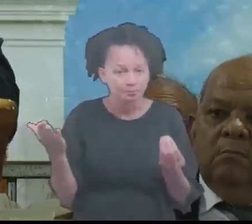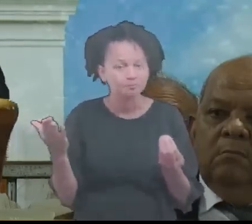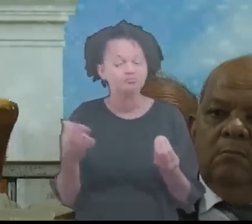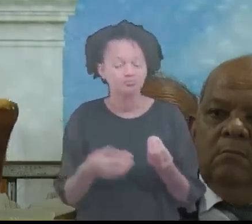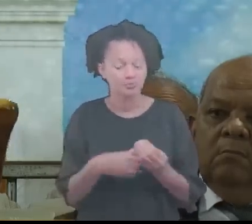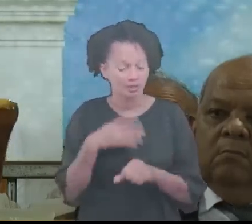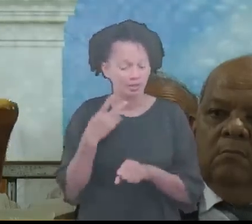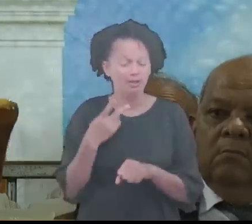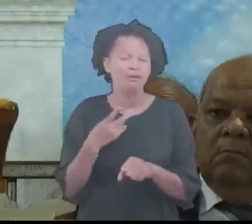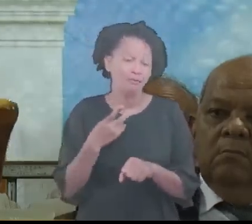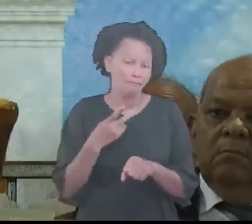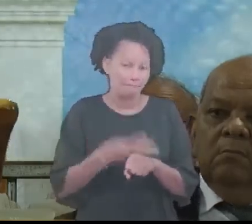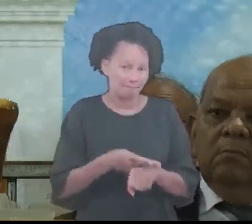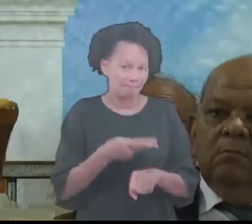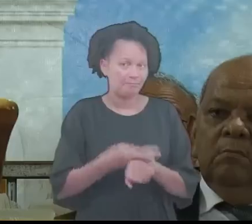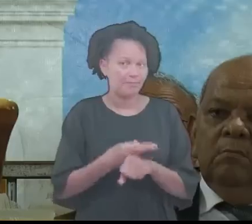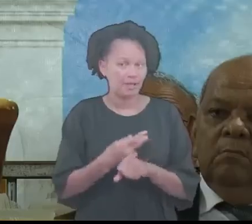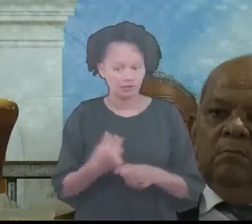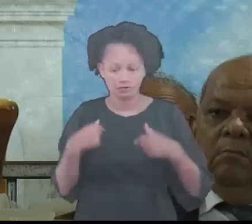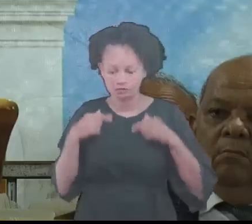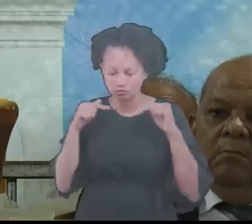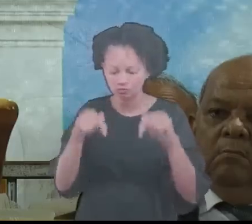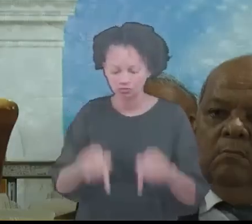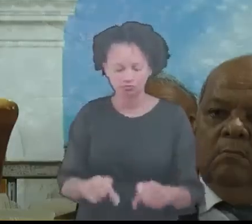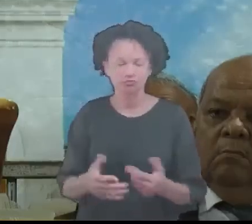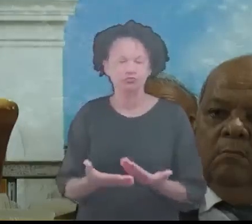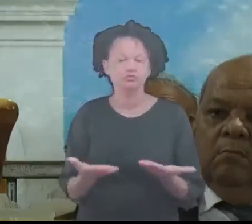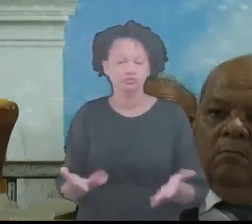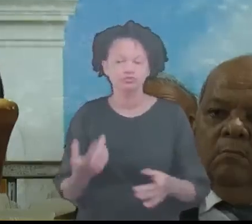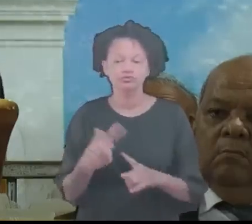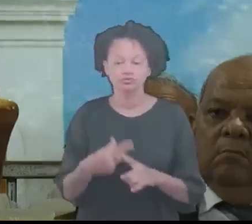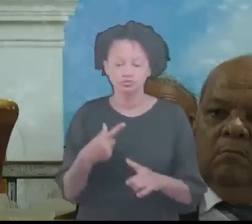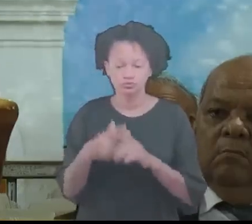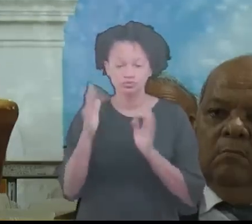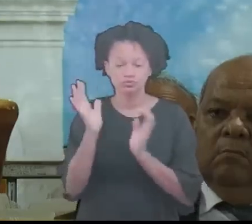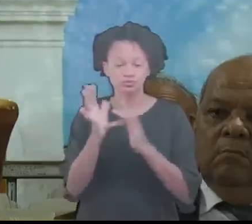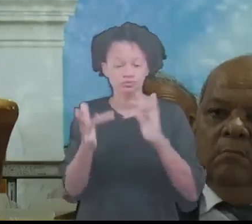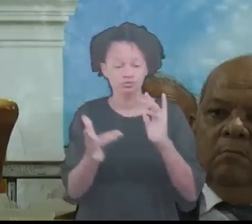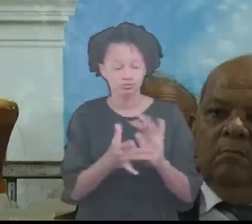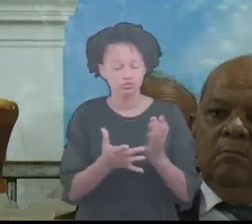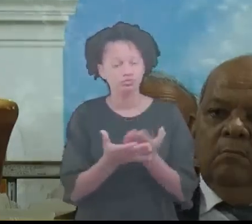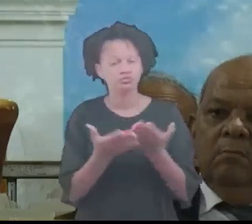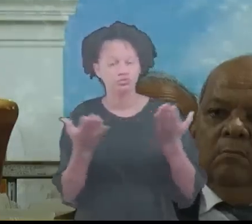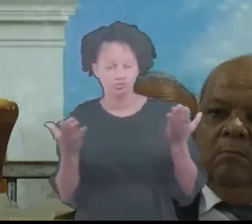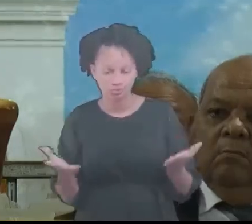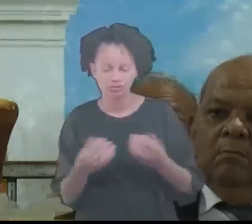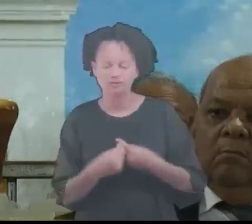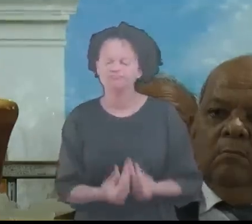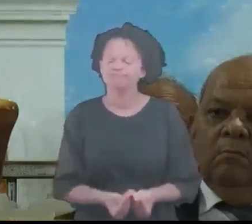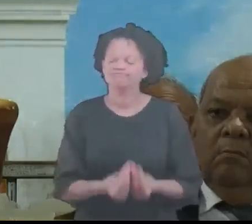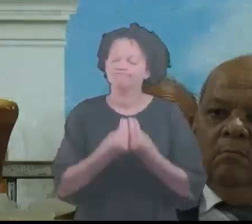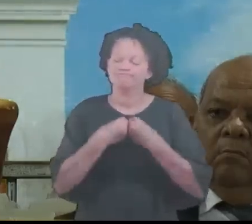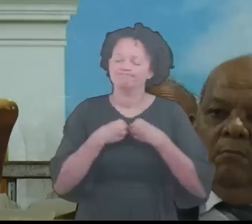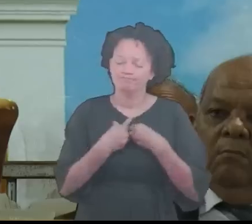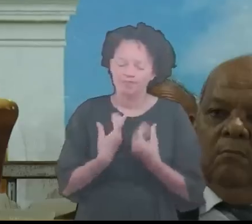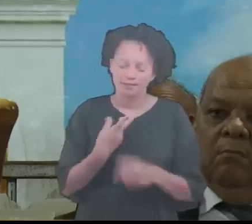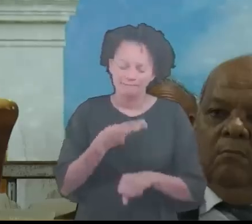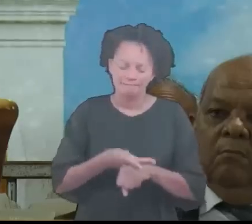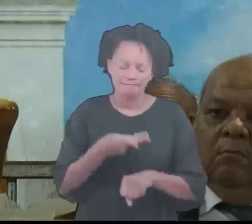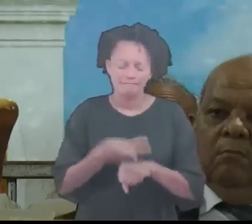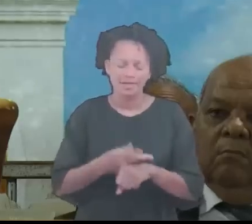prata. Nós só estamos aqui porque Jesus, ele nos deu essa prata da